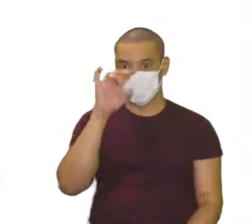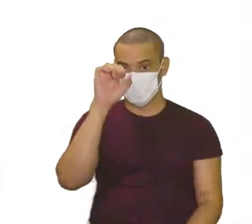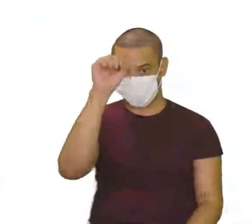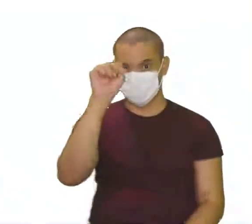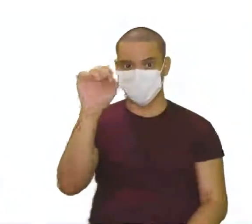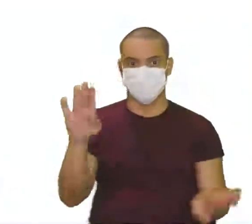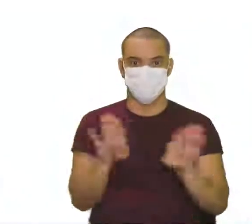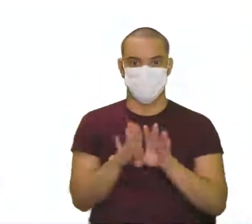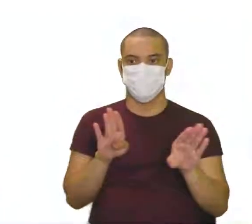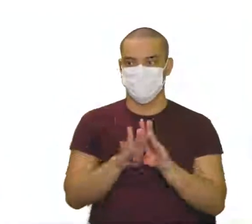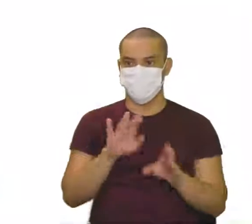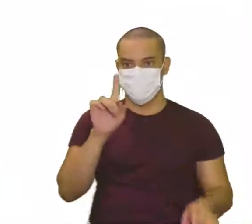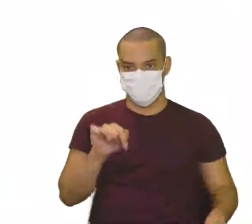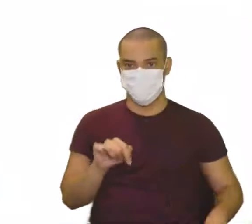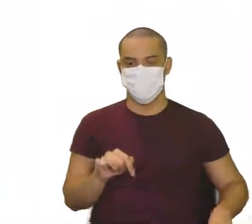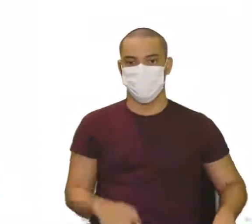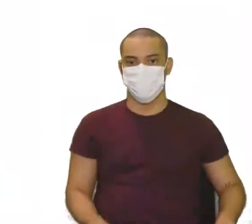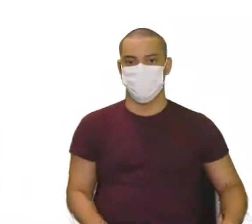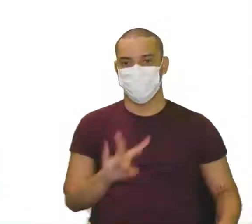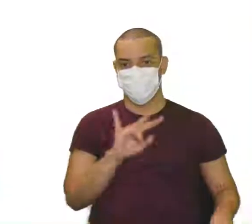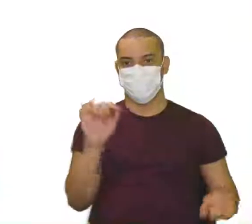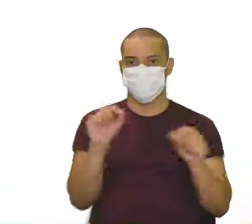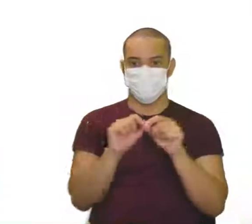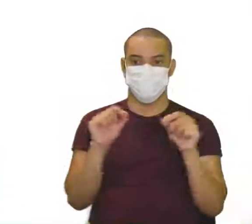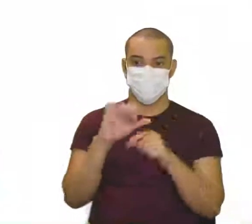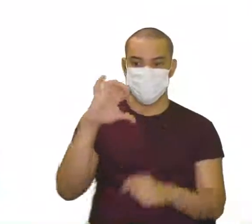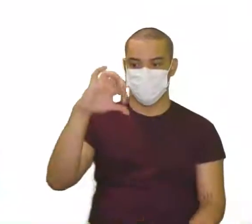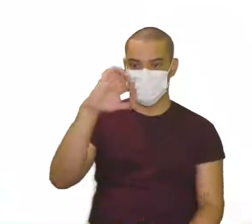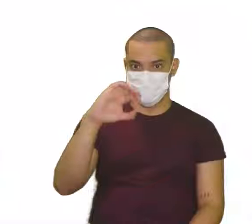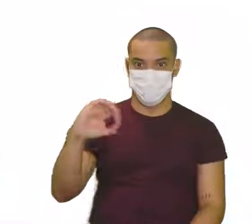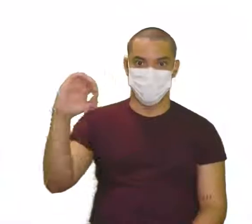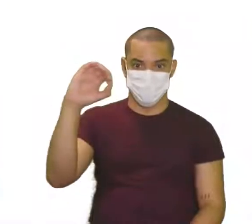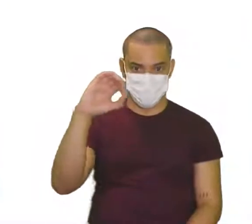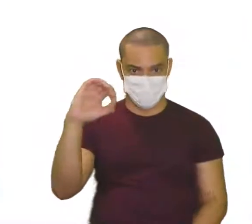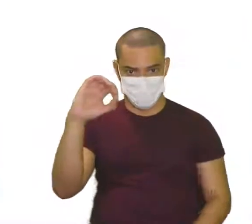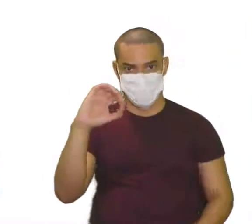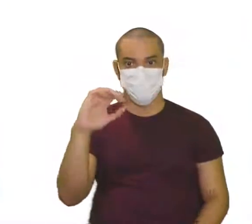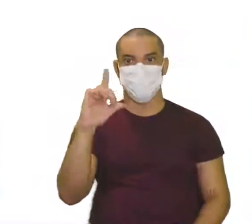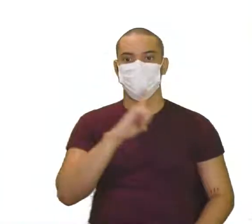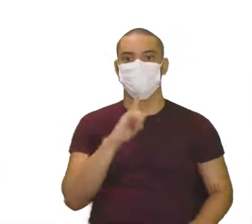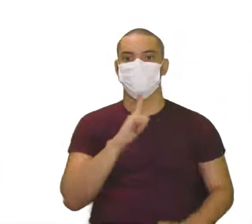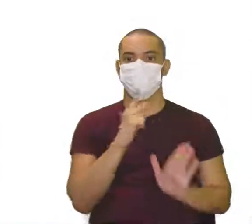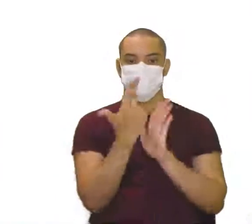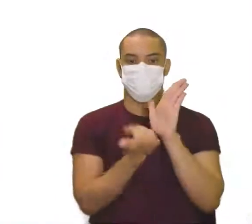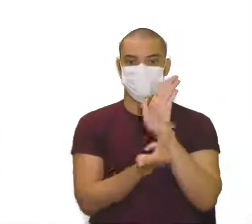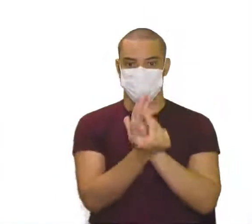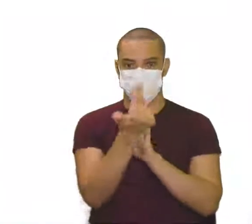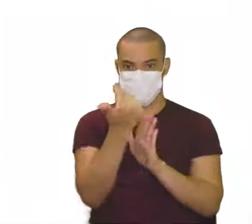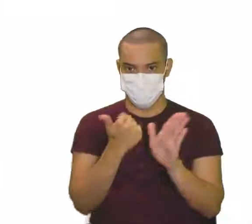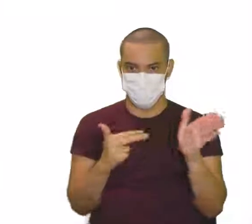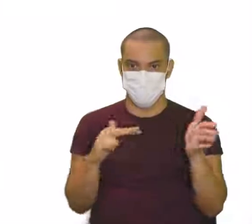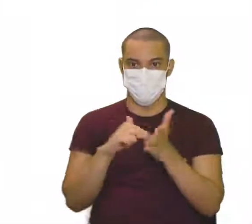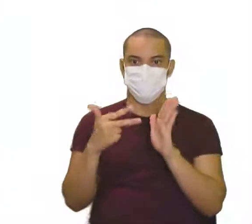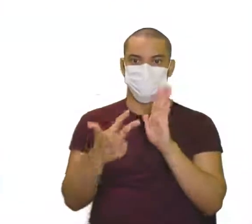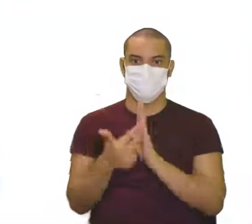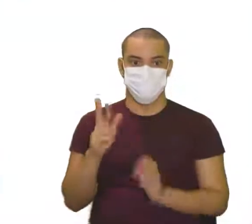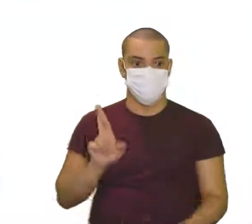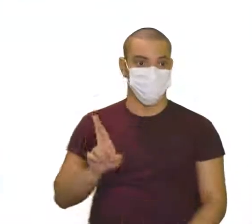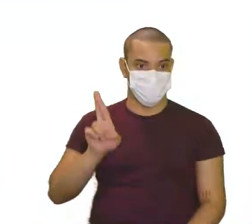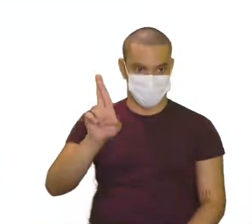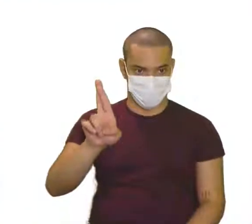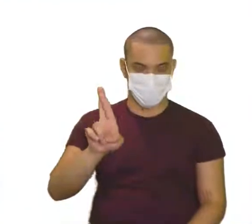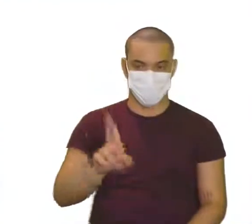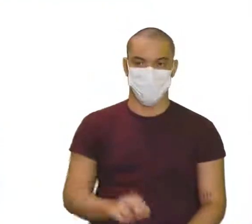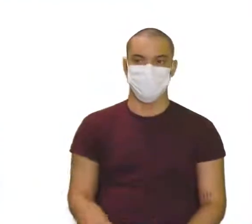só, ela vai fazer 90 graus com a velocidade. E aqui nós temos um desenhozinho de uma representação, tá,